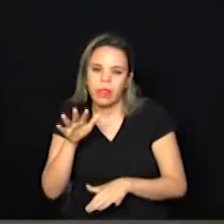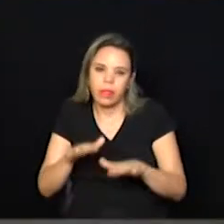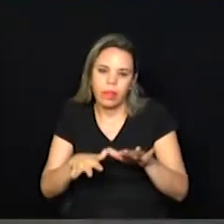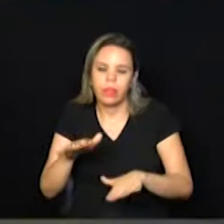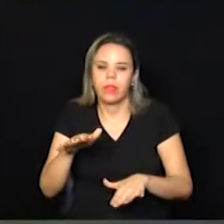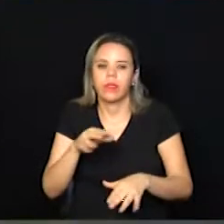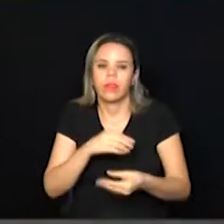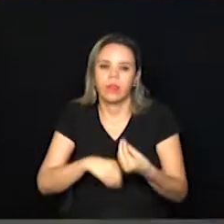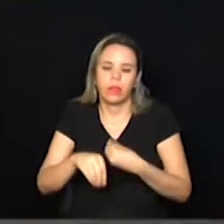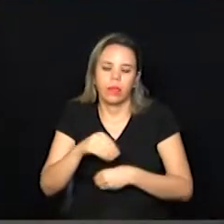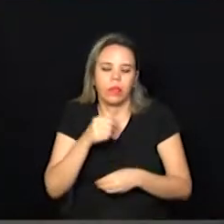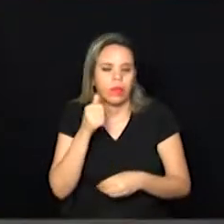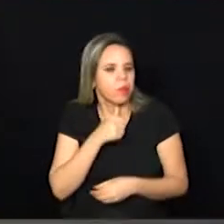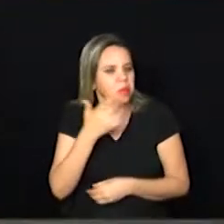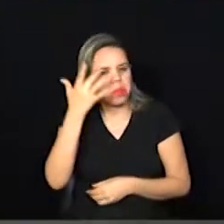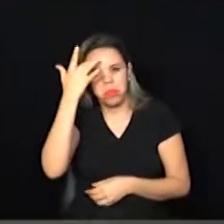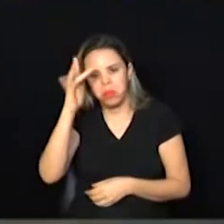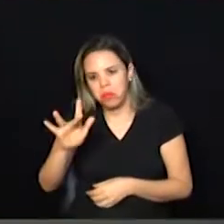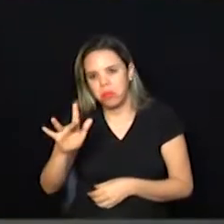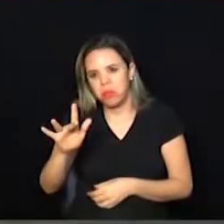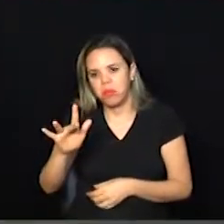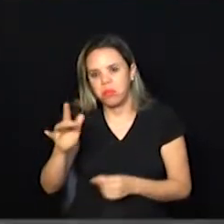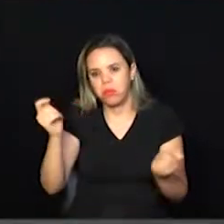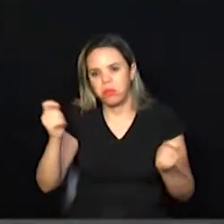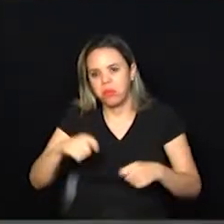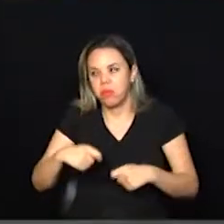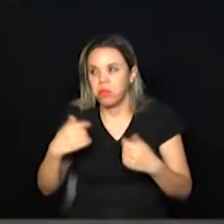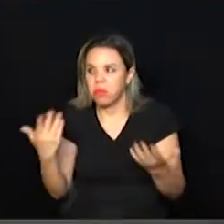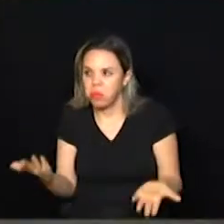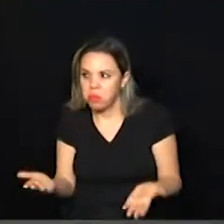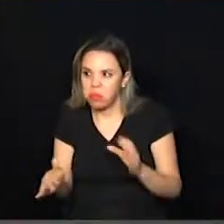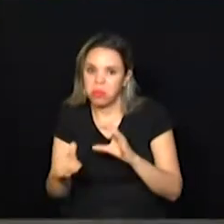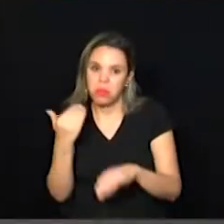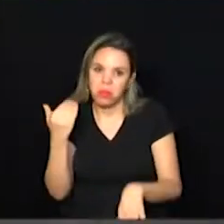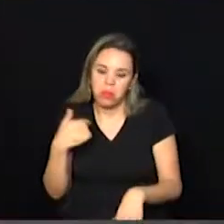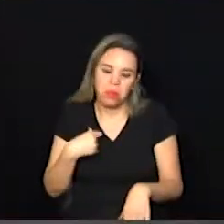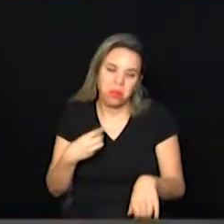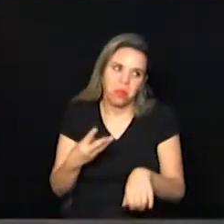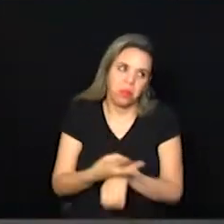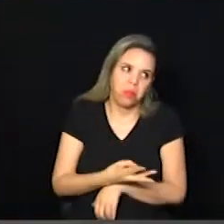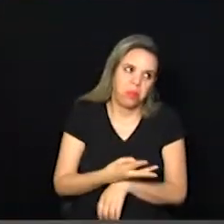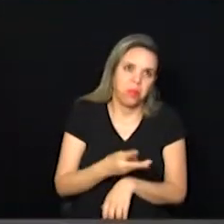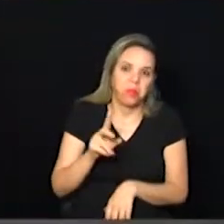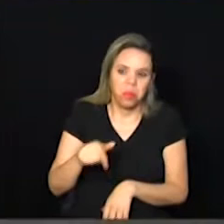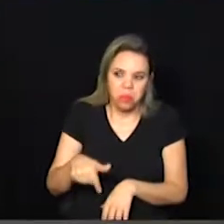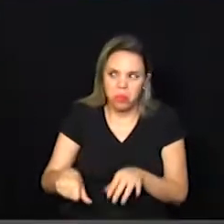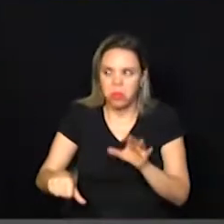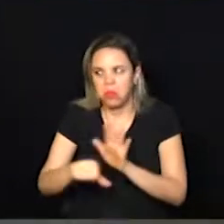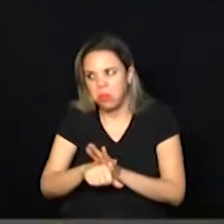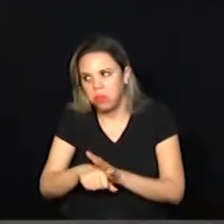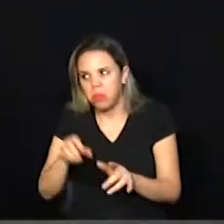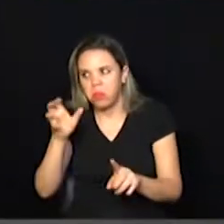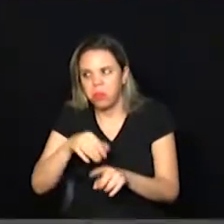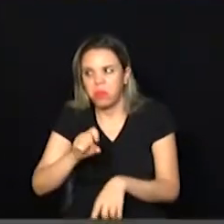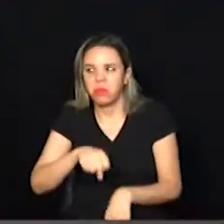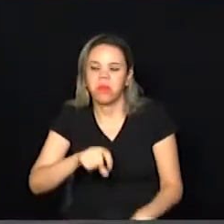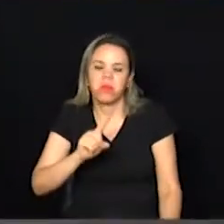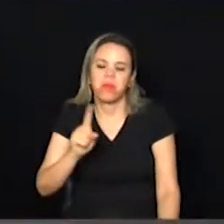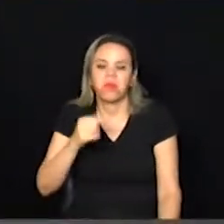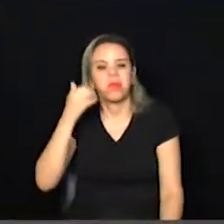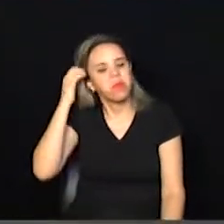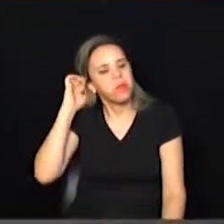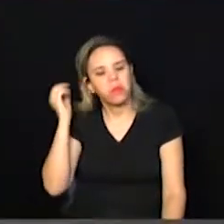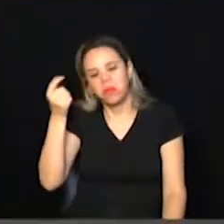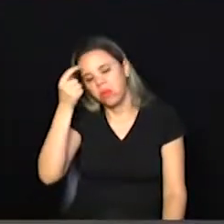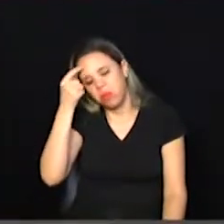e que às vezes a mulher não sabe se dá. Será que se ele mandar uma mensagem pelo WhatsApp é um crime? Não é. Então, é a